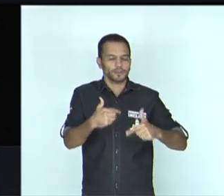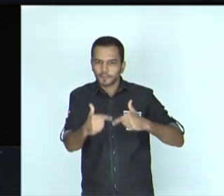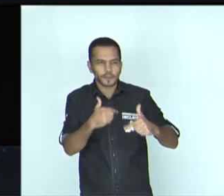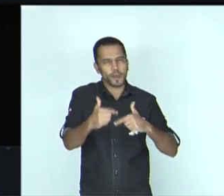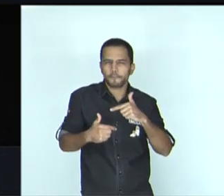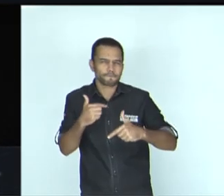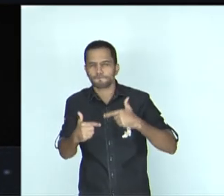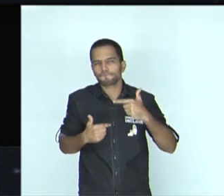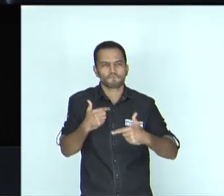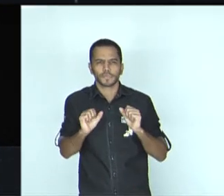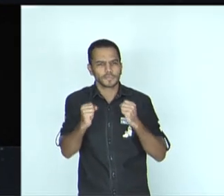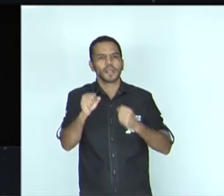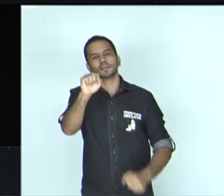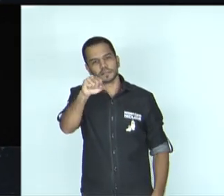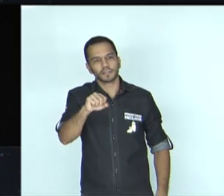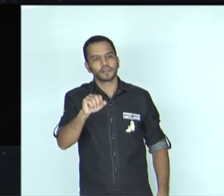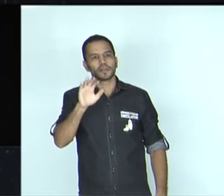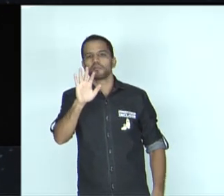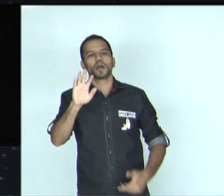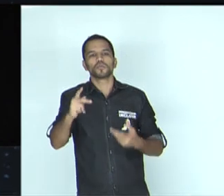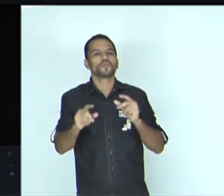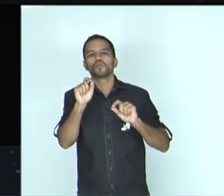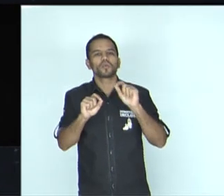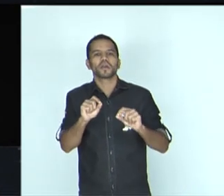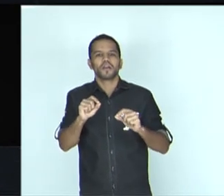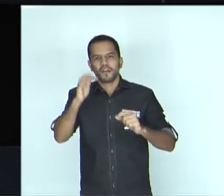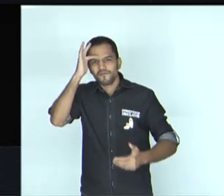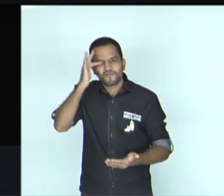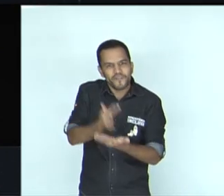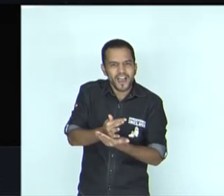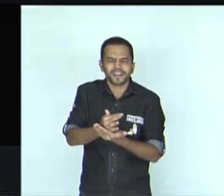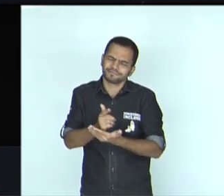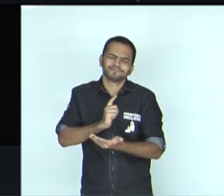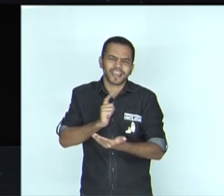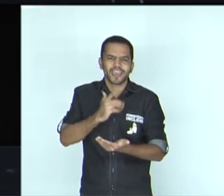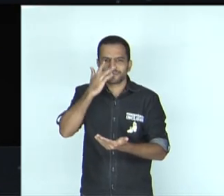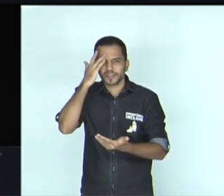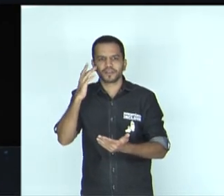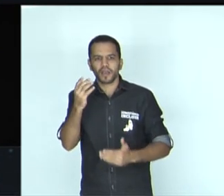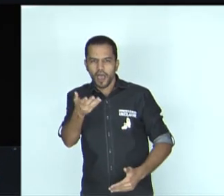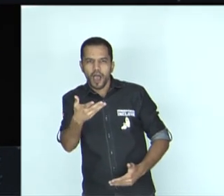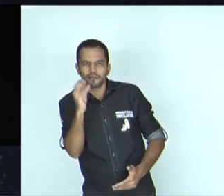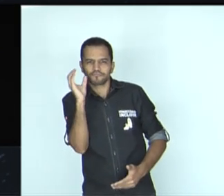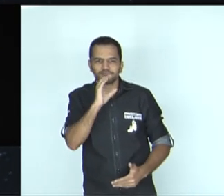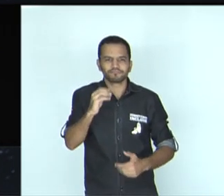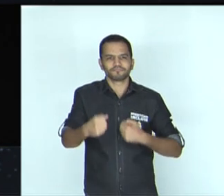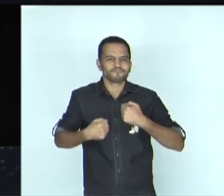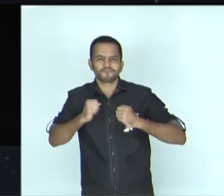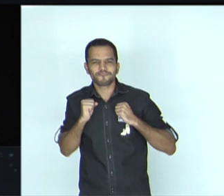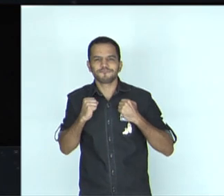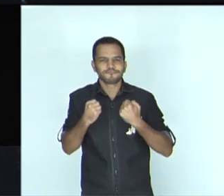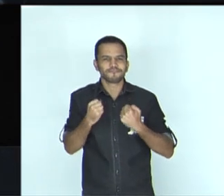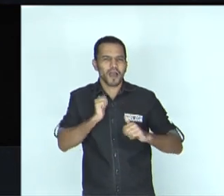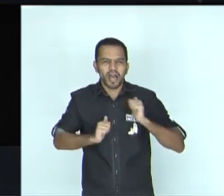desconstrução emocional, não acelerada no desnível de fé, não acelerada na depressão do coração.